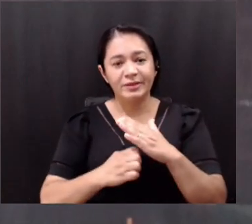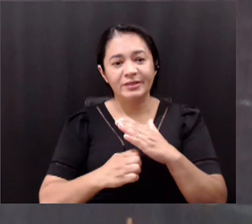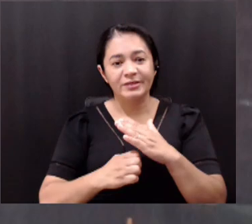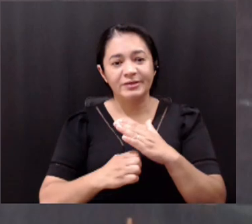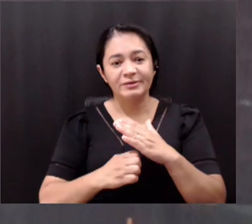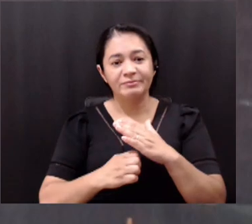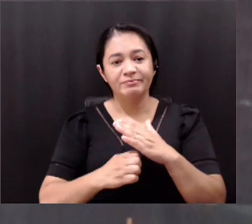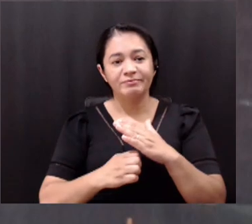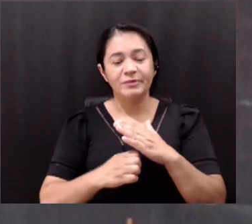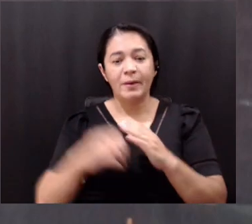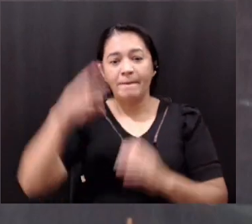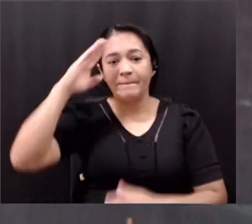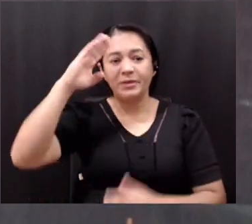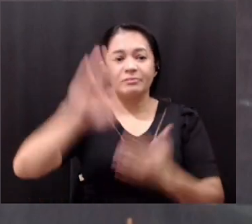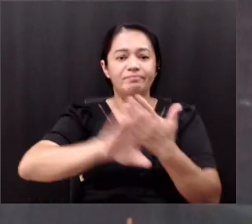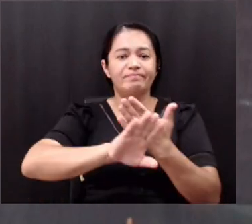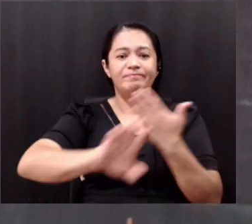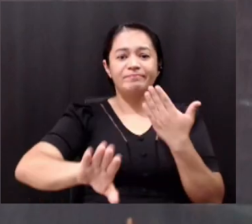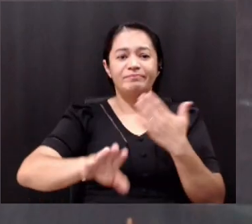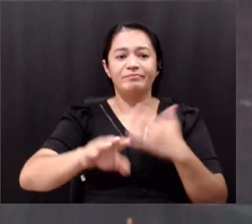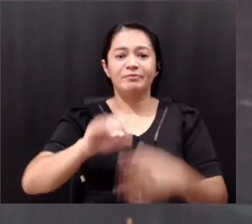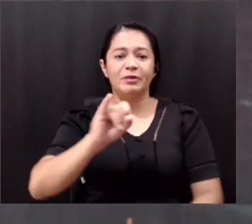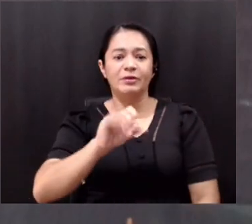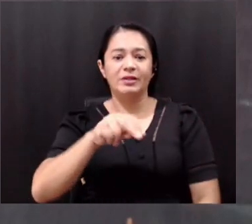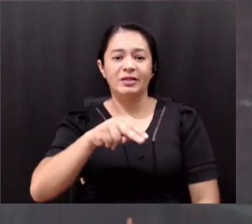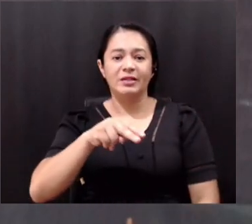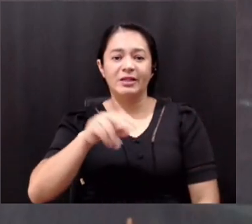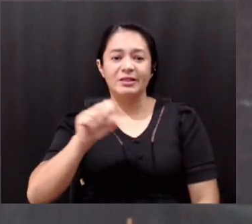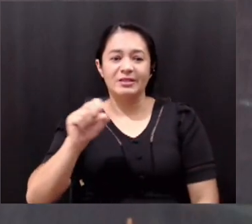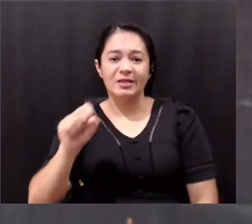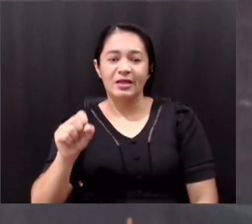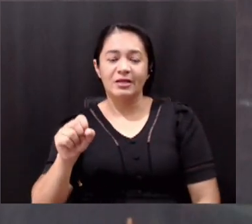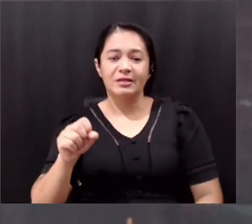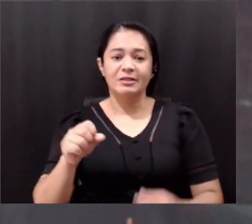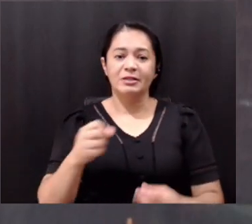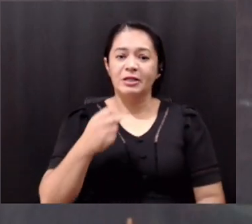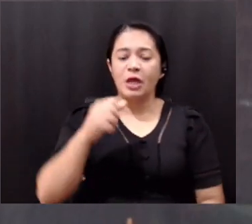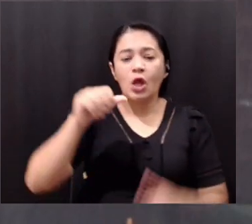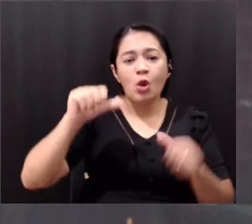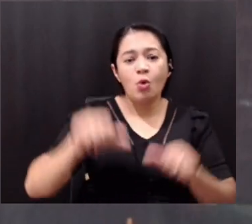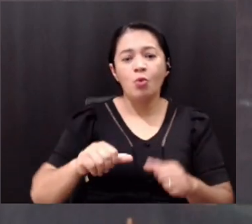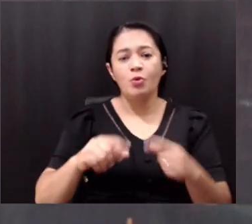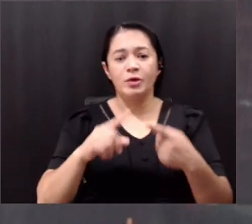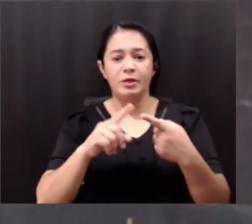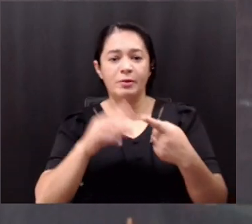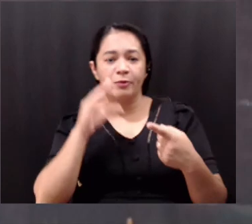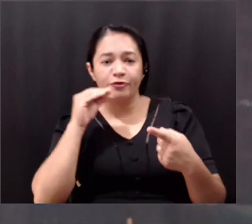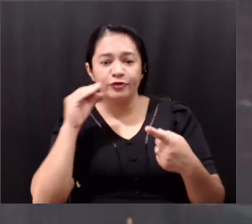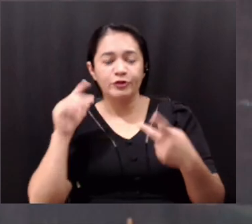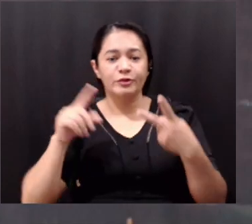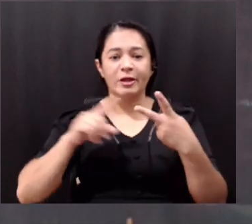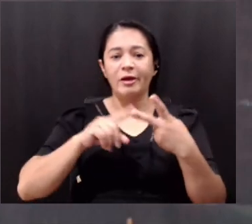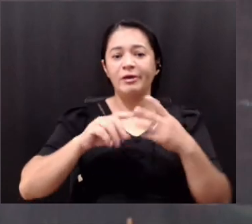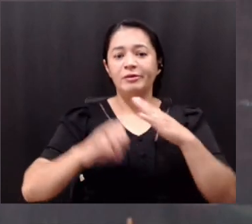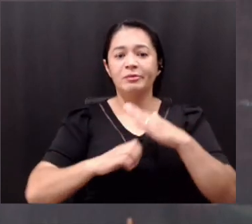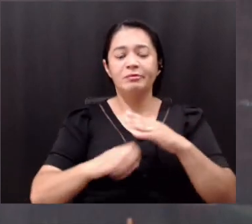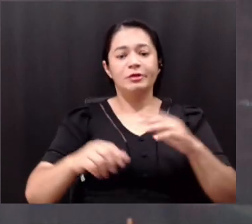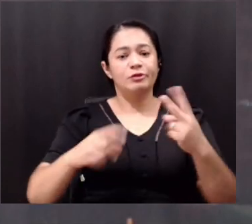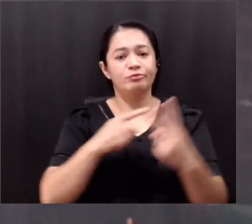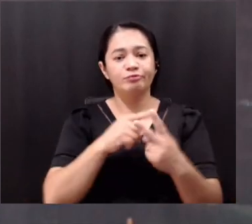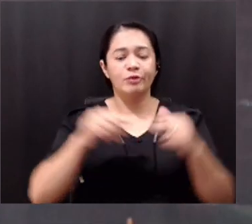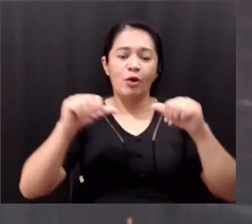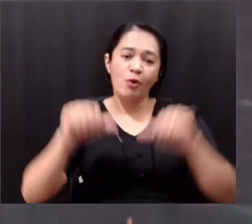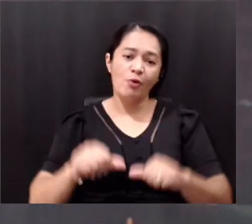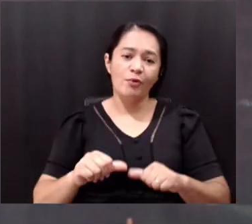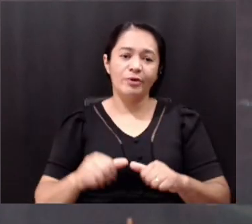afastamento para o INSS que não é bom para ninguém, nem para o funcionário e nem para a empresa, que acaba tendo aquela questão ali, uma questão